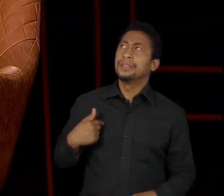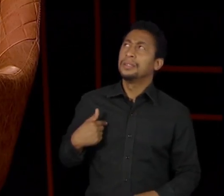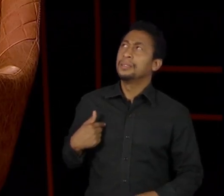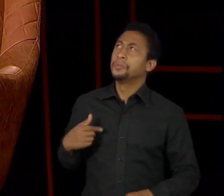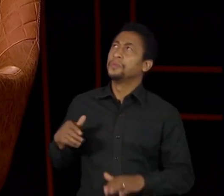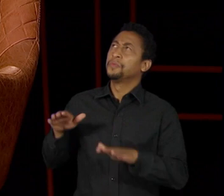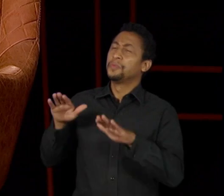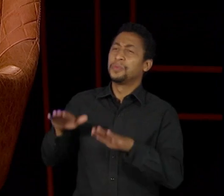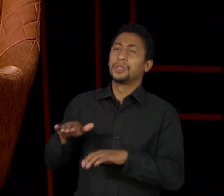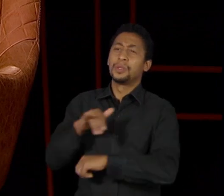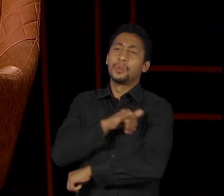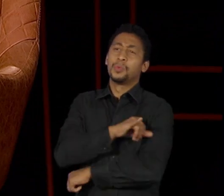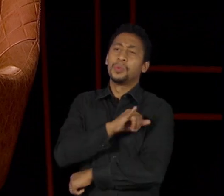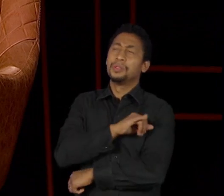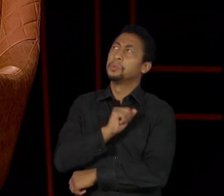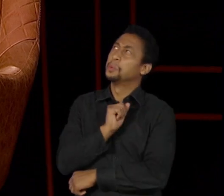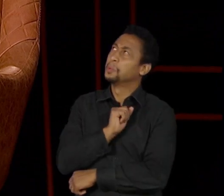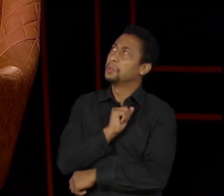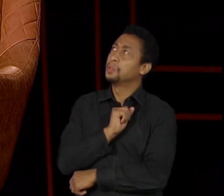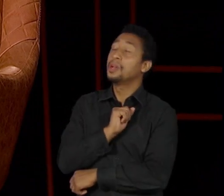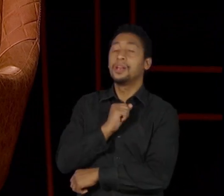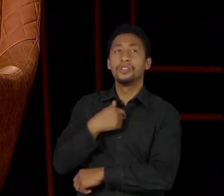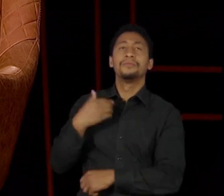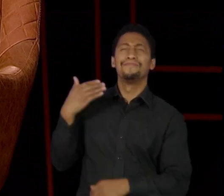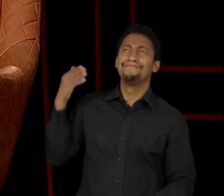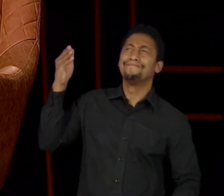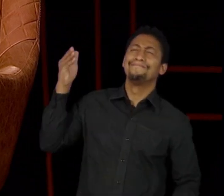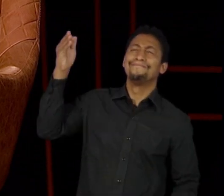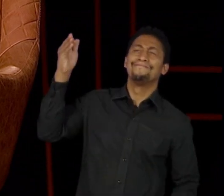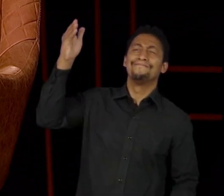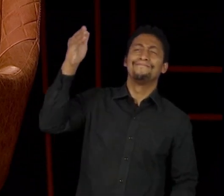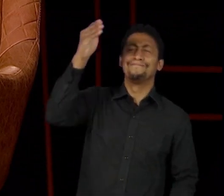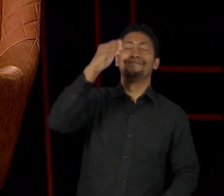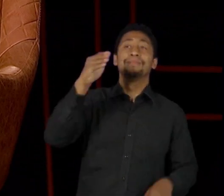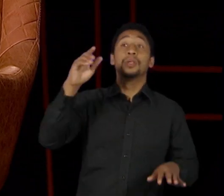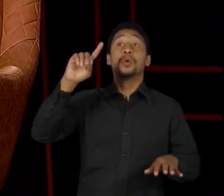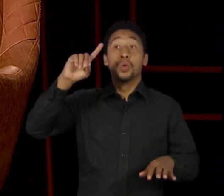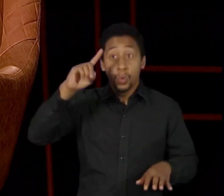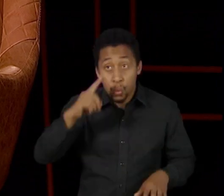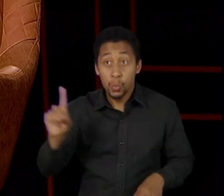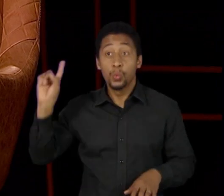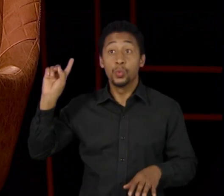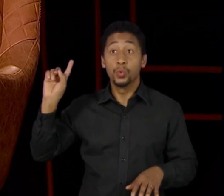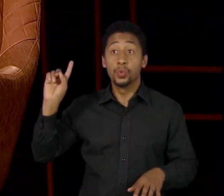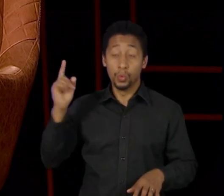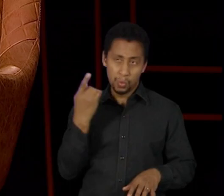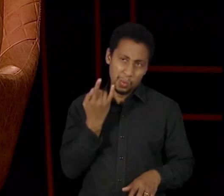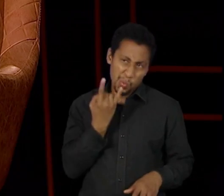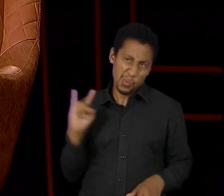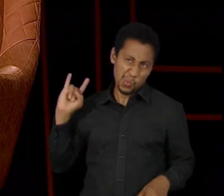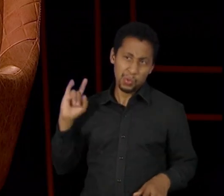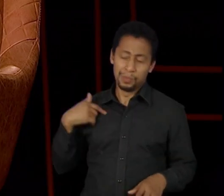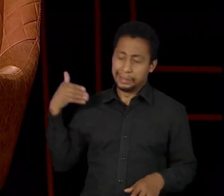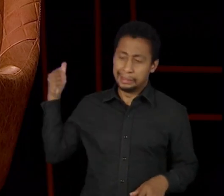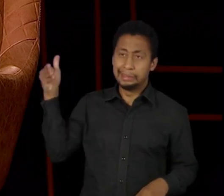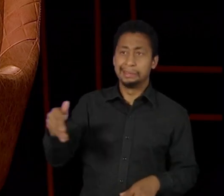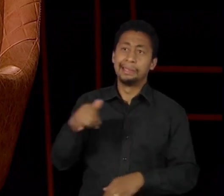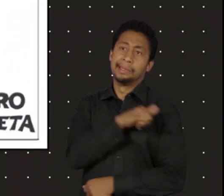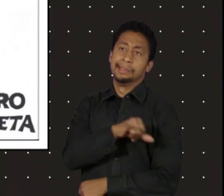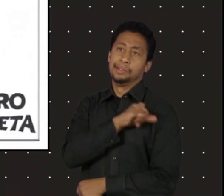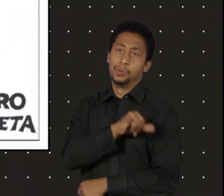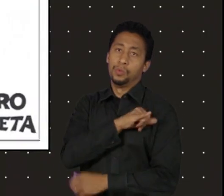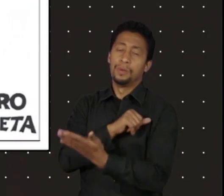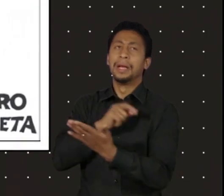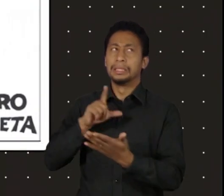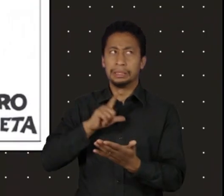a turnê acabou lá. Tá. Mas com a Capital Federal nós fizemos Porto Alegre, fizemos Belo Horizonte,